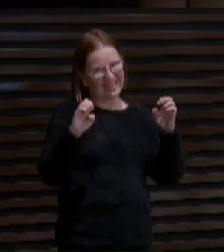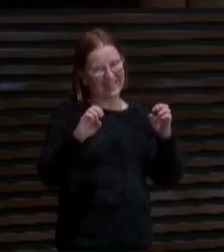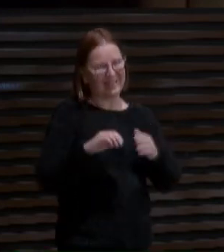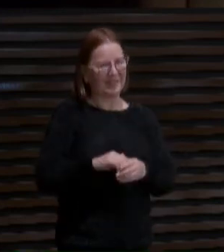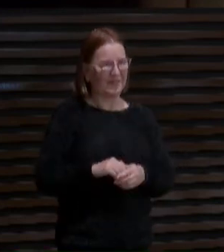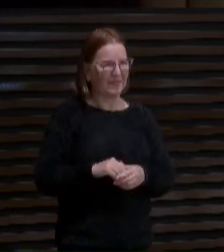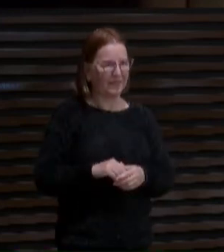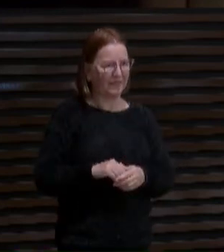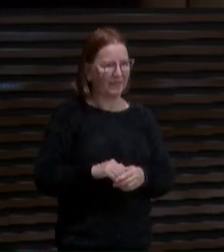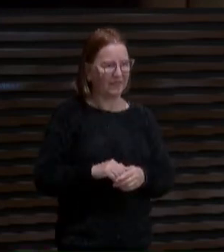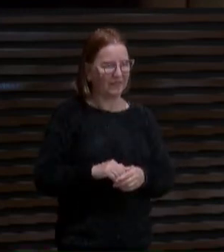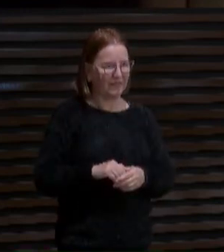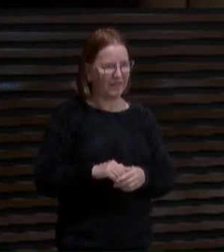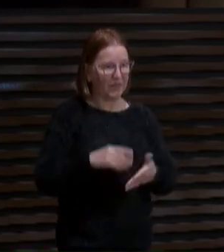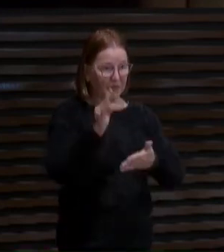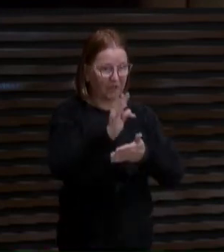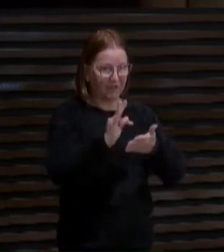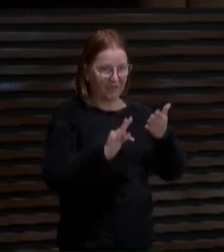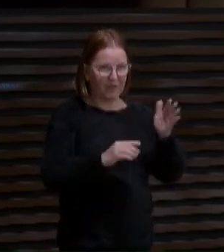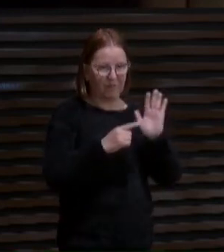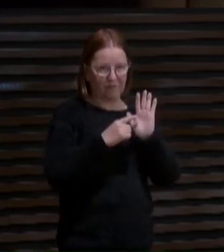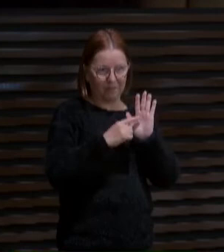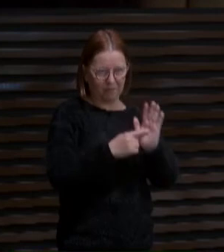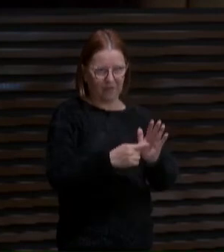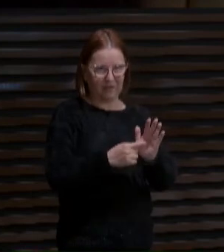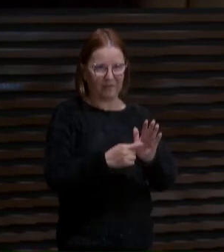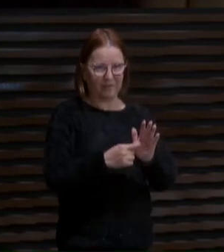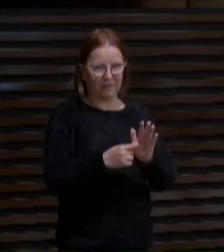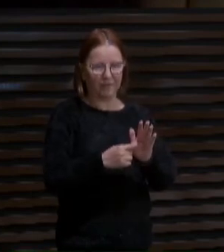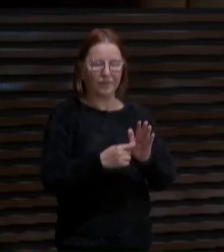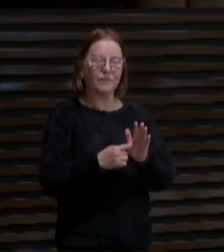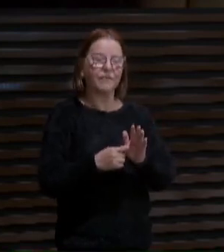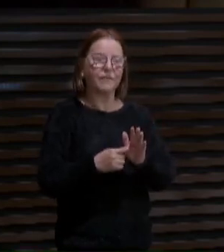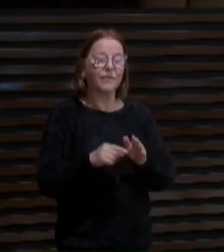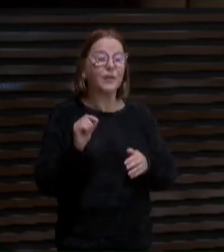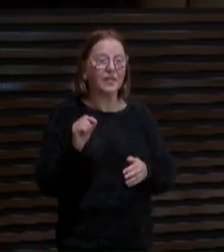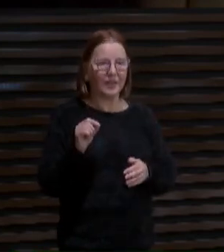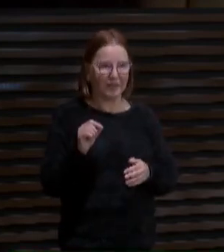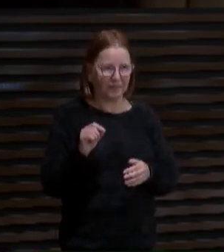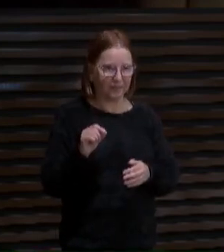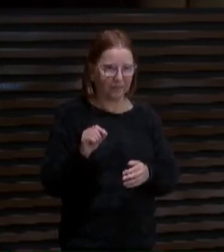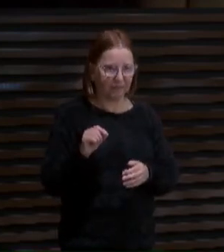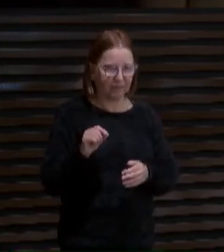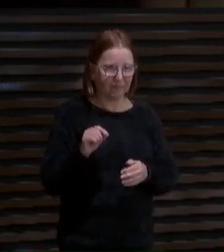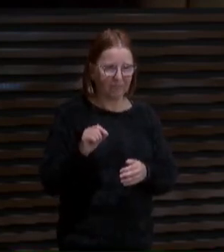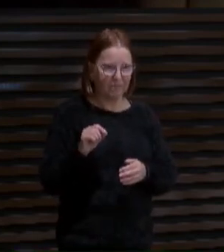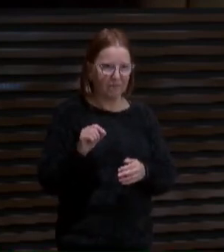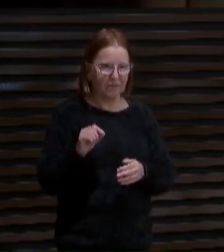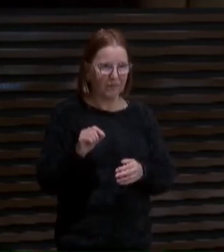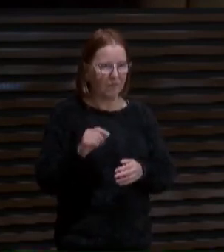o texto exibe de forma incontestável a premissa de que não nos cabe combater